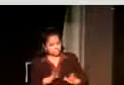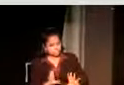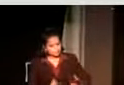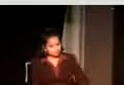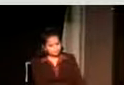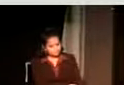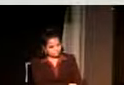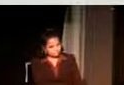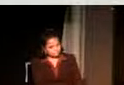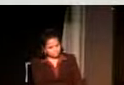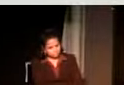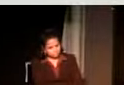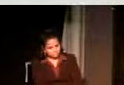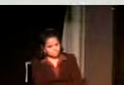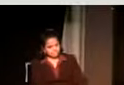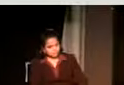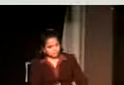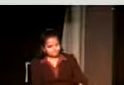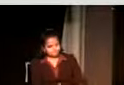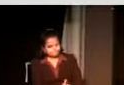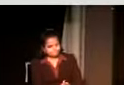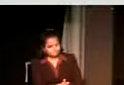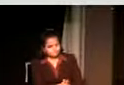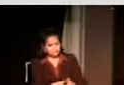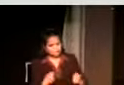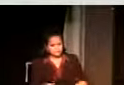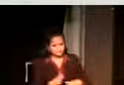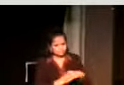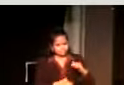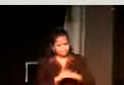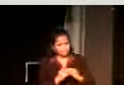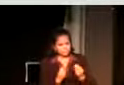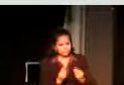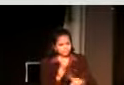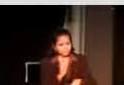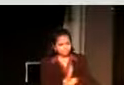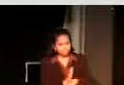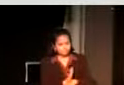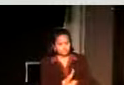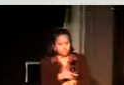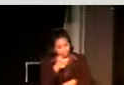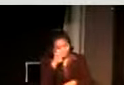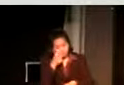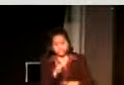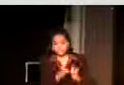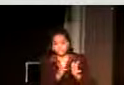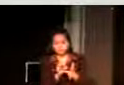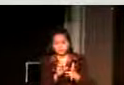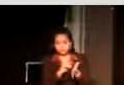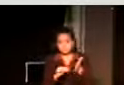misericordiosa ativa ou seja a ação prática e se você olhar esses versículos que estão na cabeça